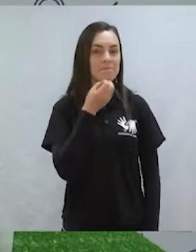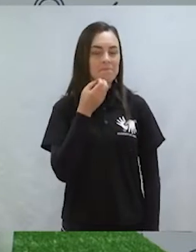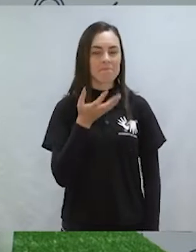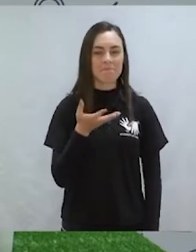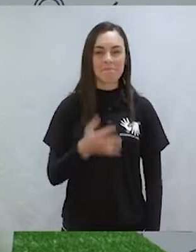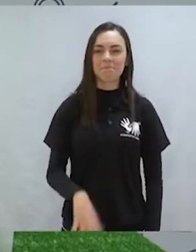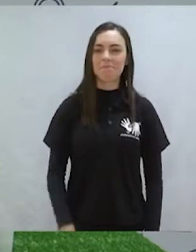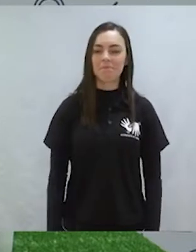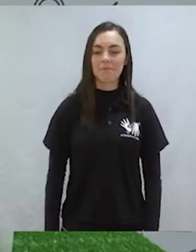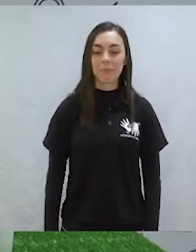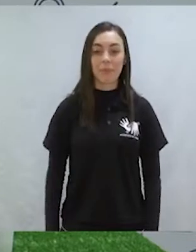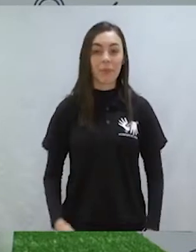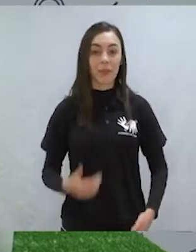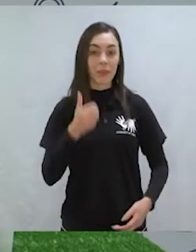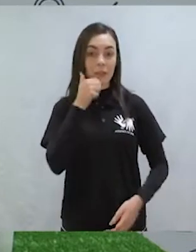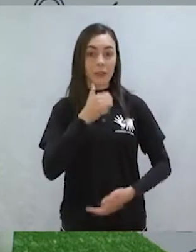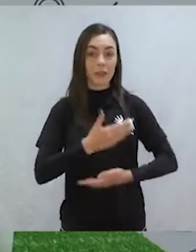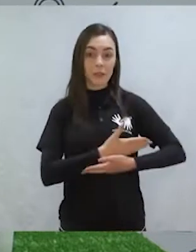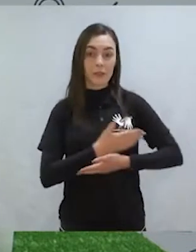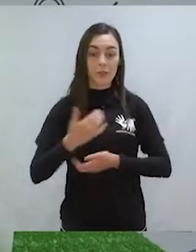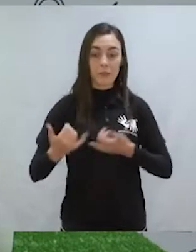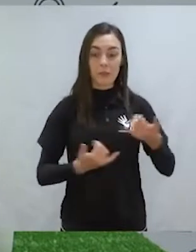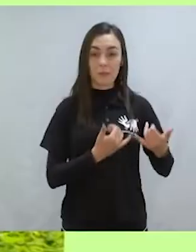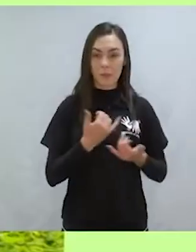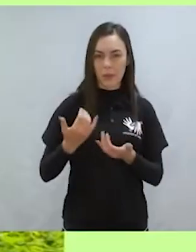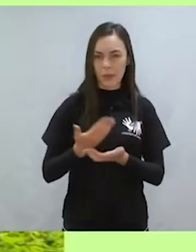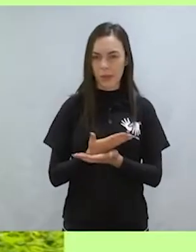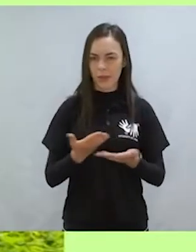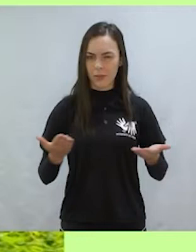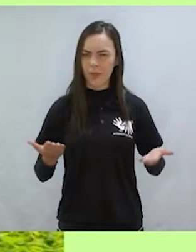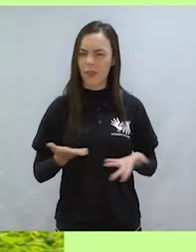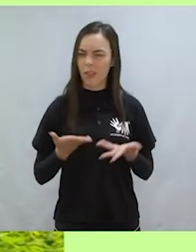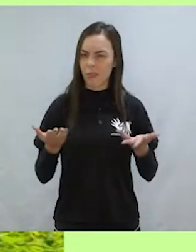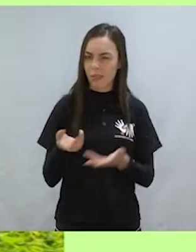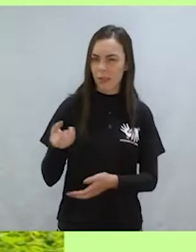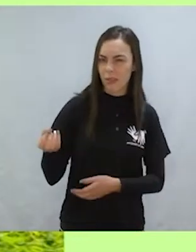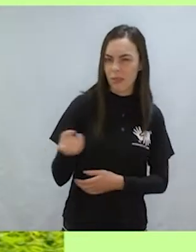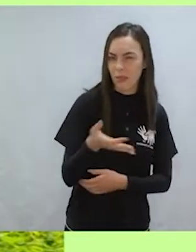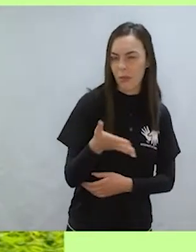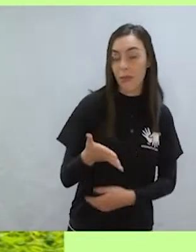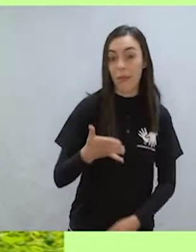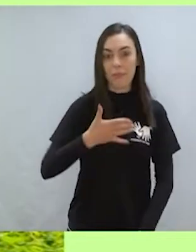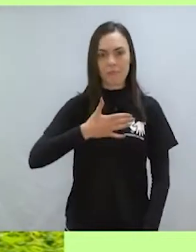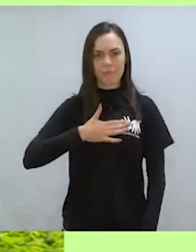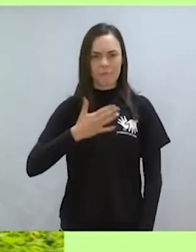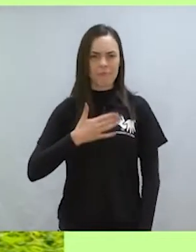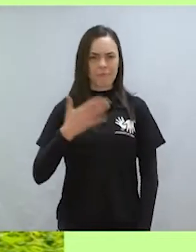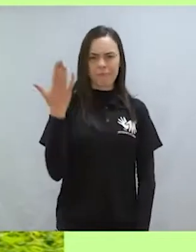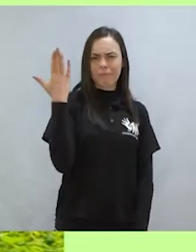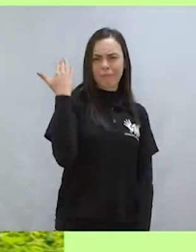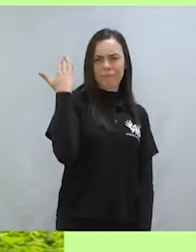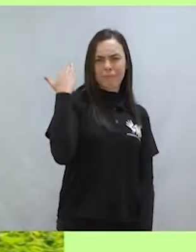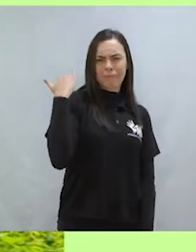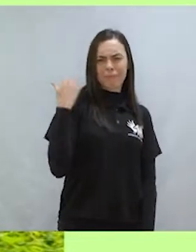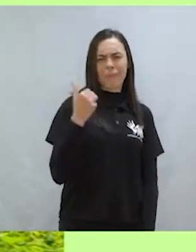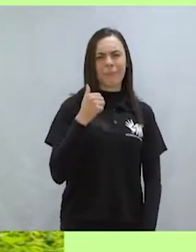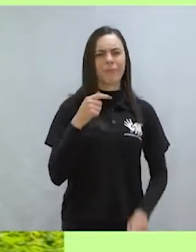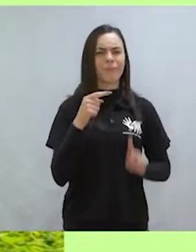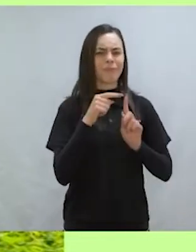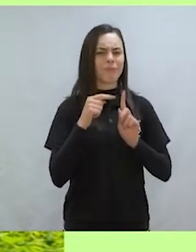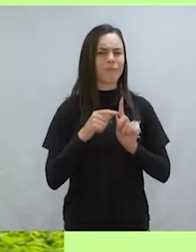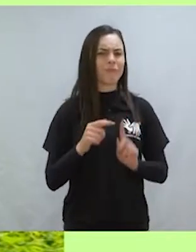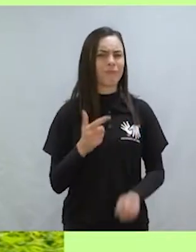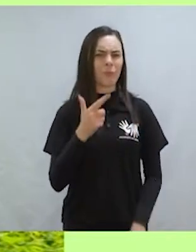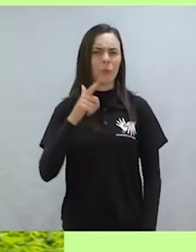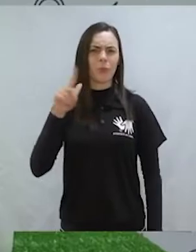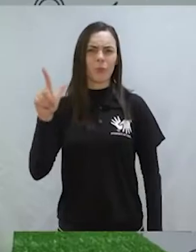Muito bem. Todas essas bonecas são agora mais da atualidade, né? No tempo da professora Jaque aqui, era outro tipo